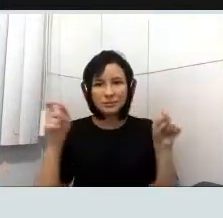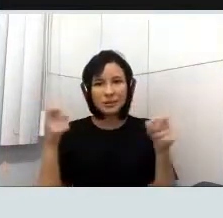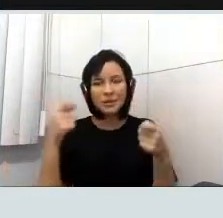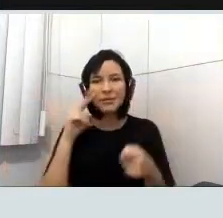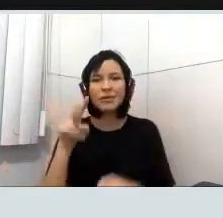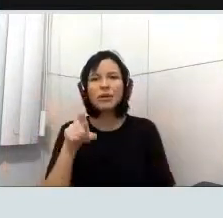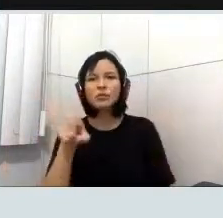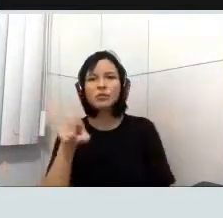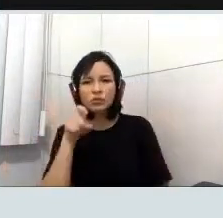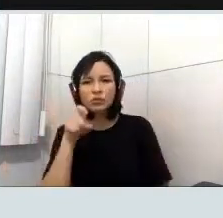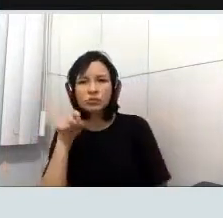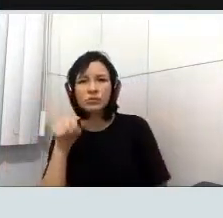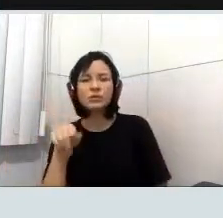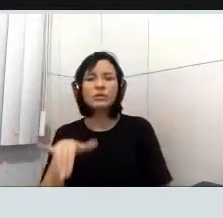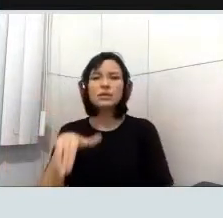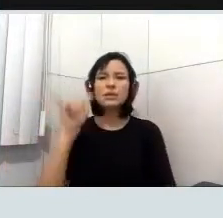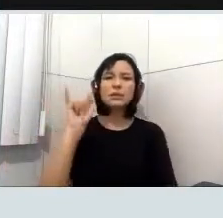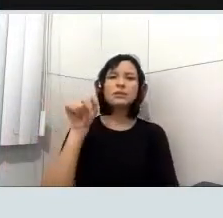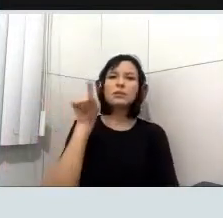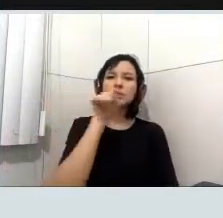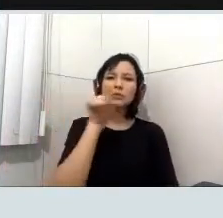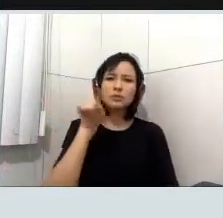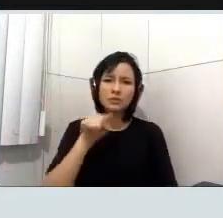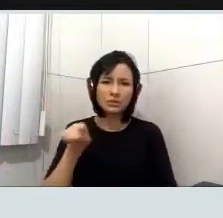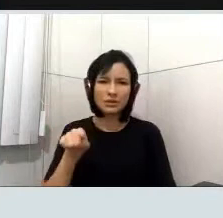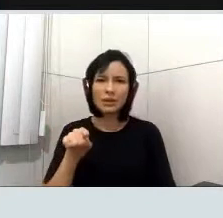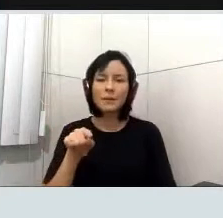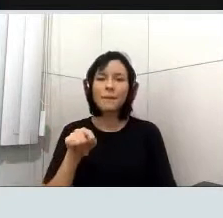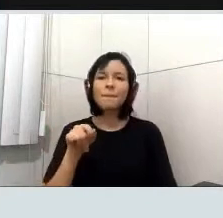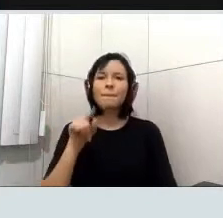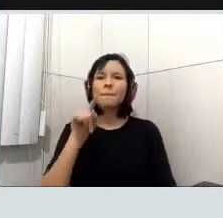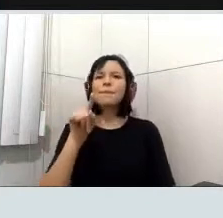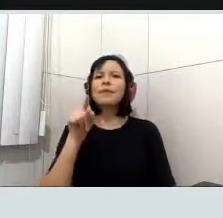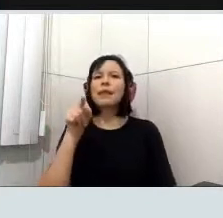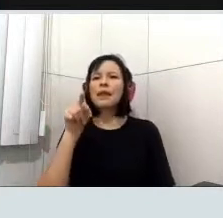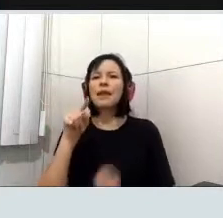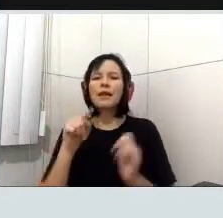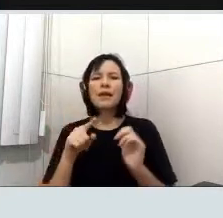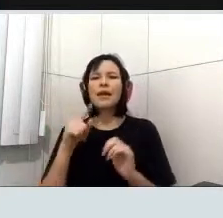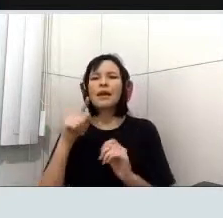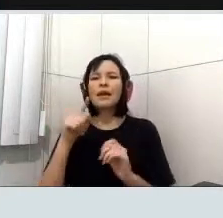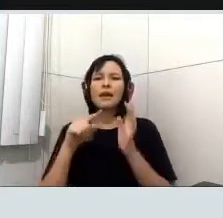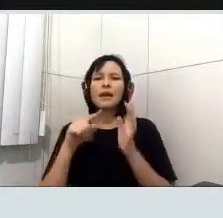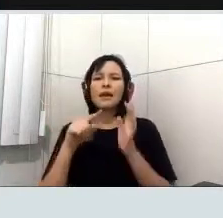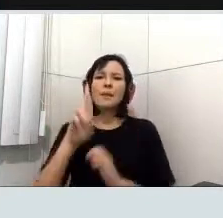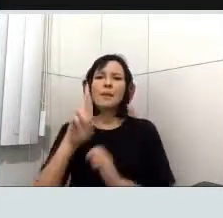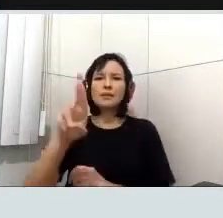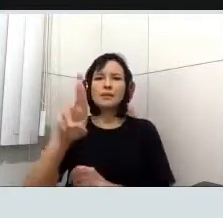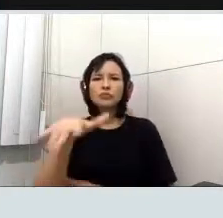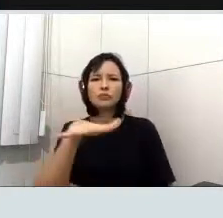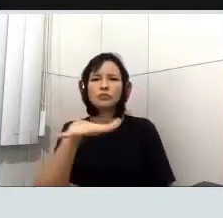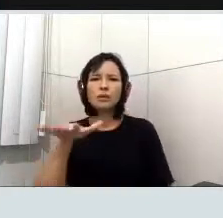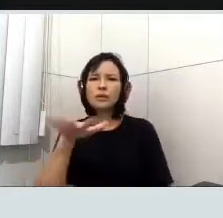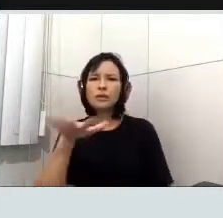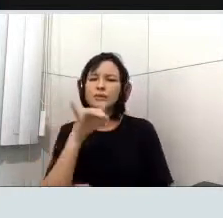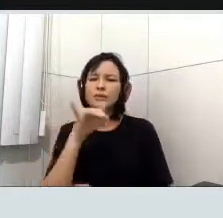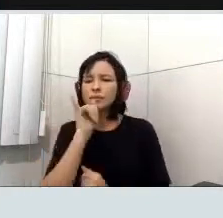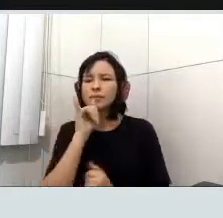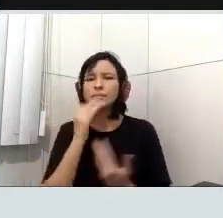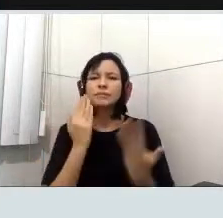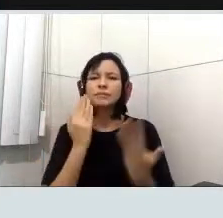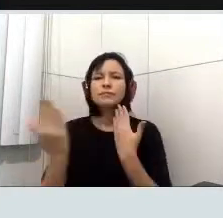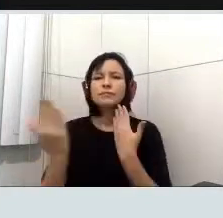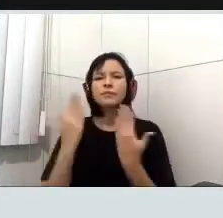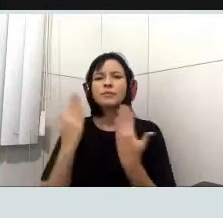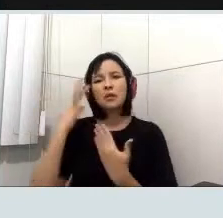Y e Z. Então, essa é a representação do espaço. Eu vou dar um exemplo que eu não sei se vocês vão